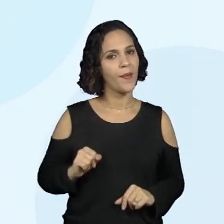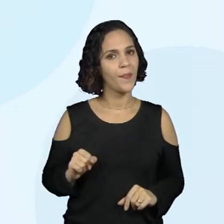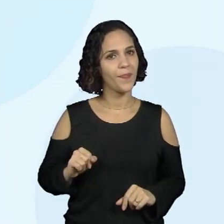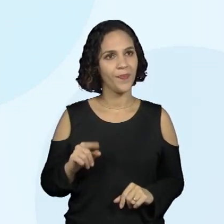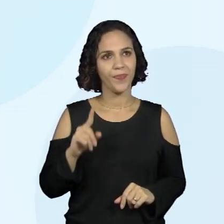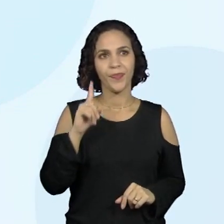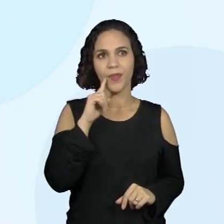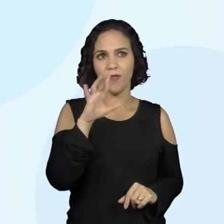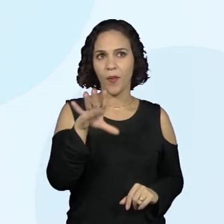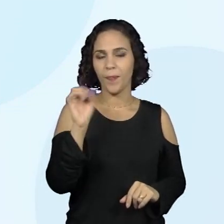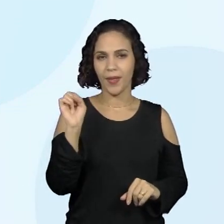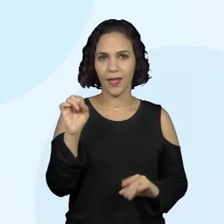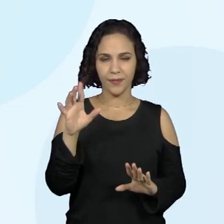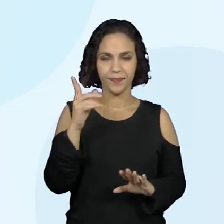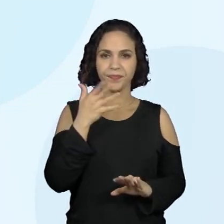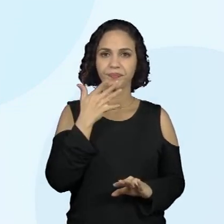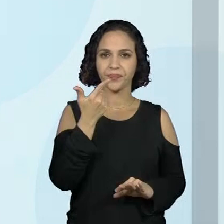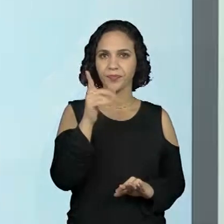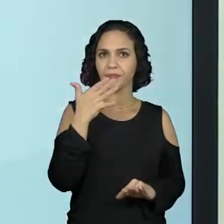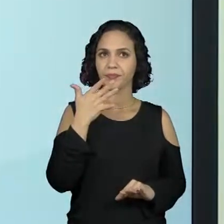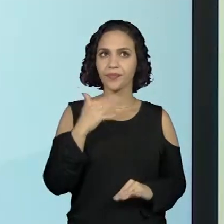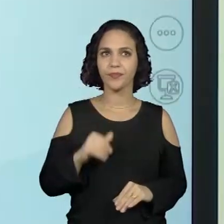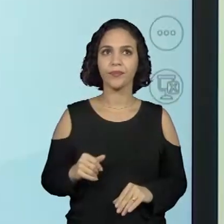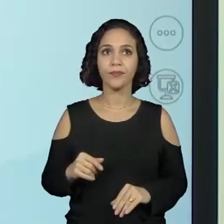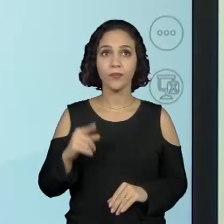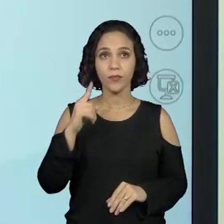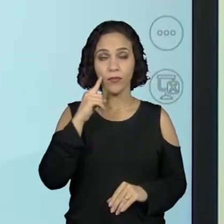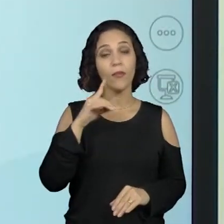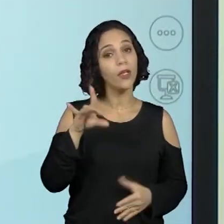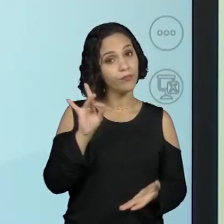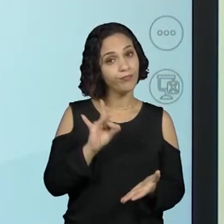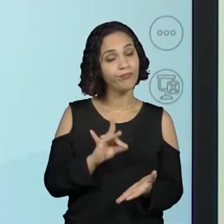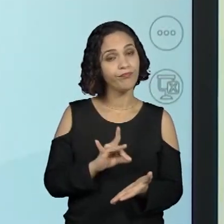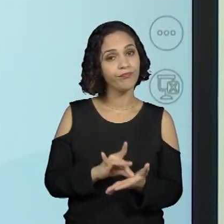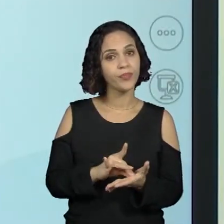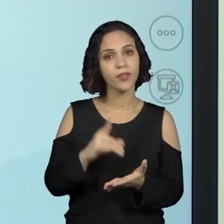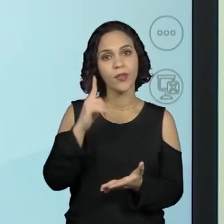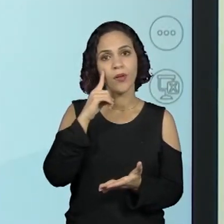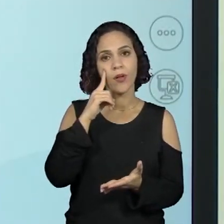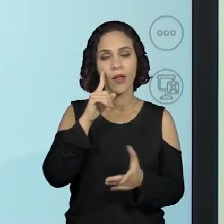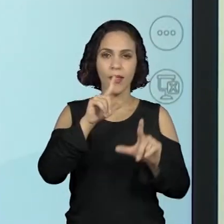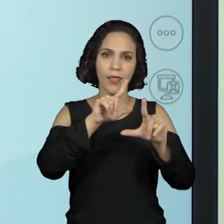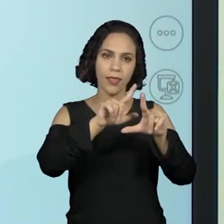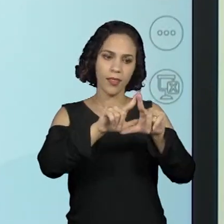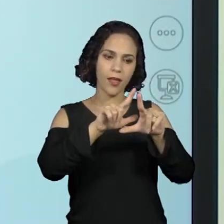uma cor azul. As faces, olha, são triangulares, não são?